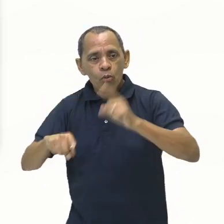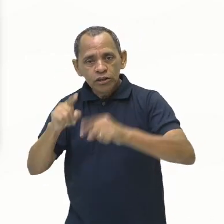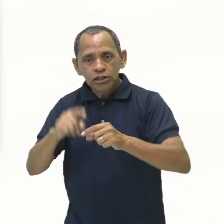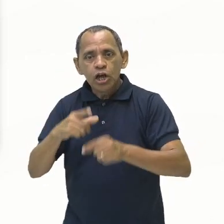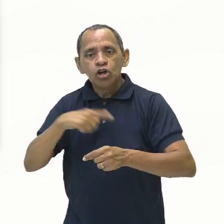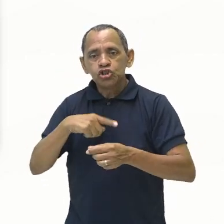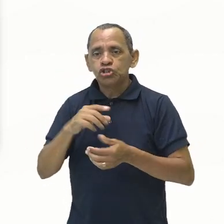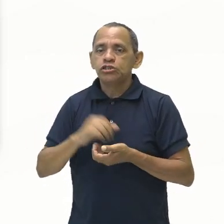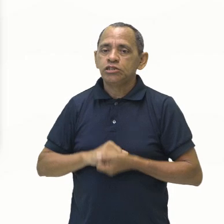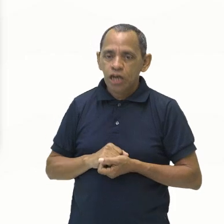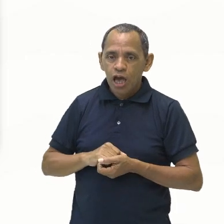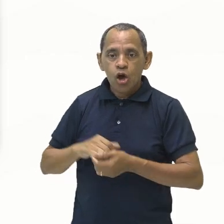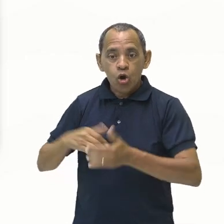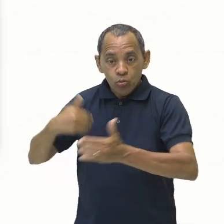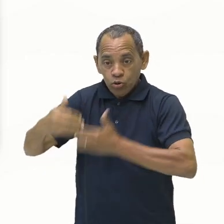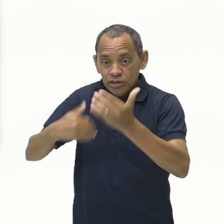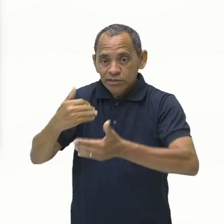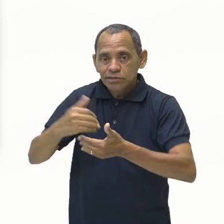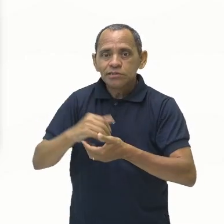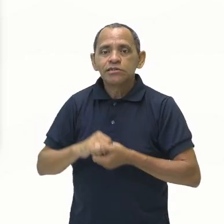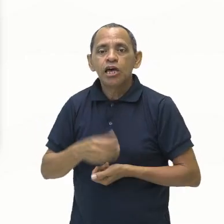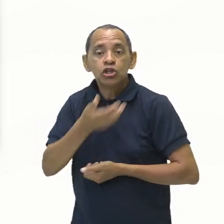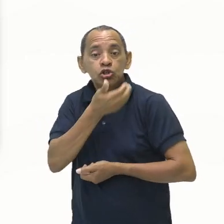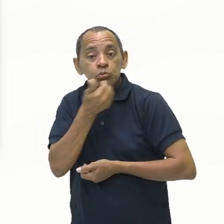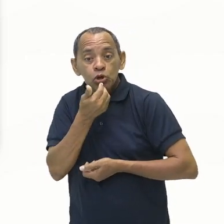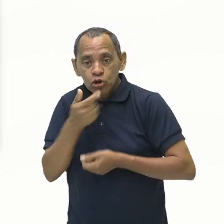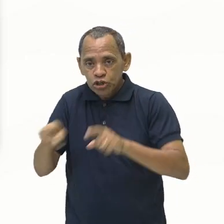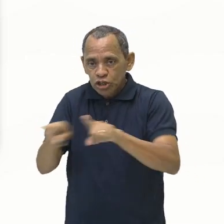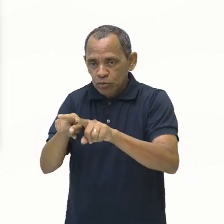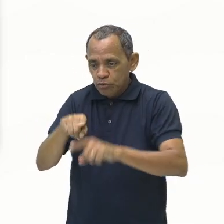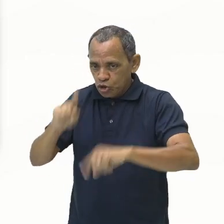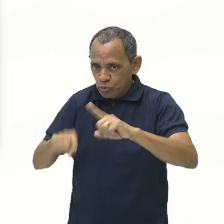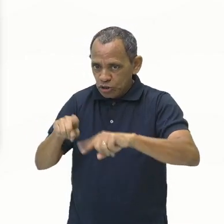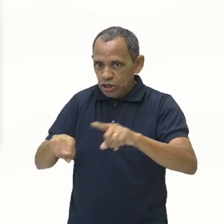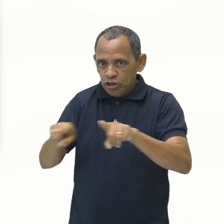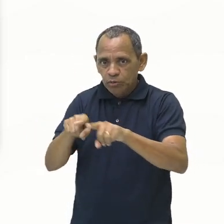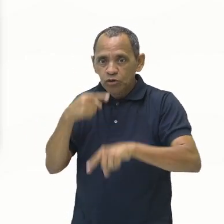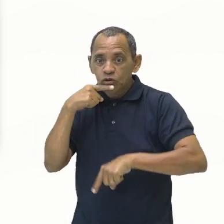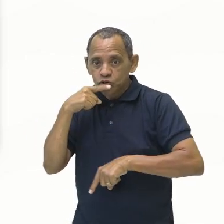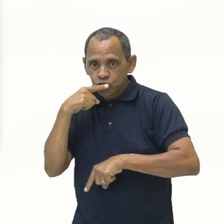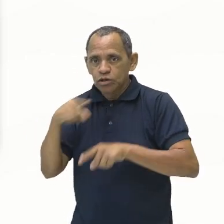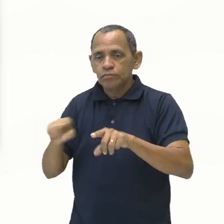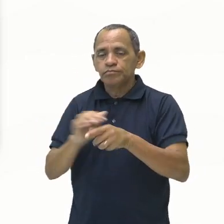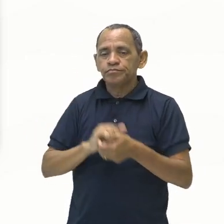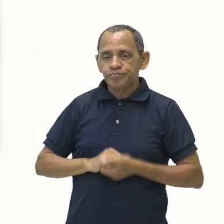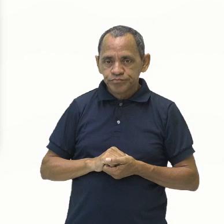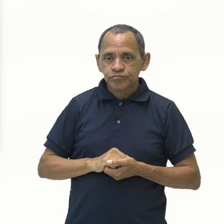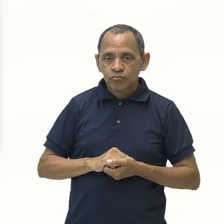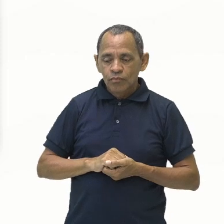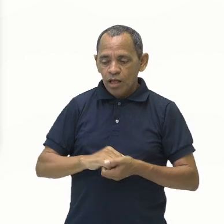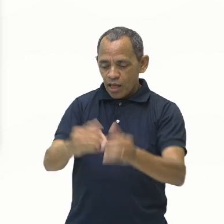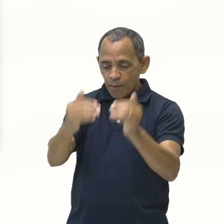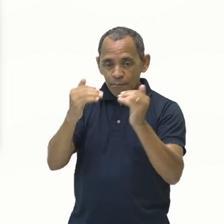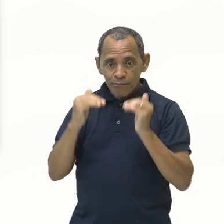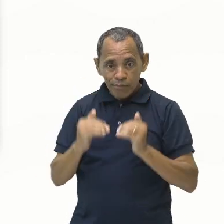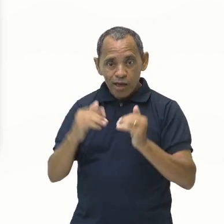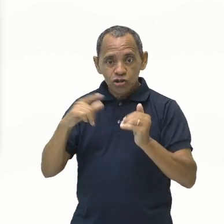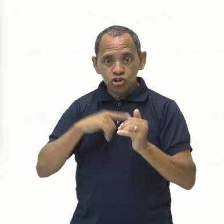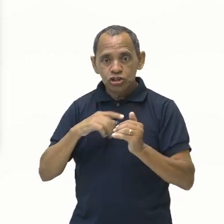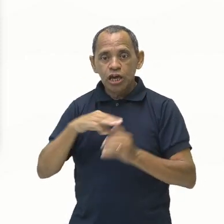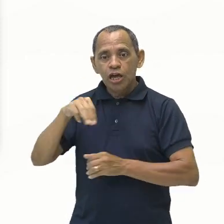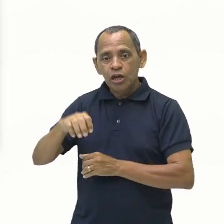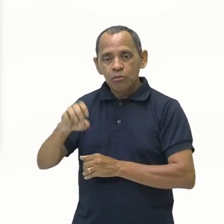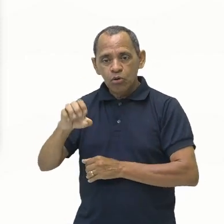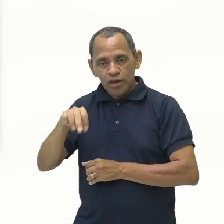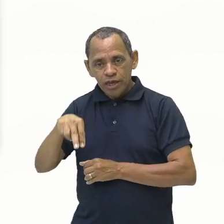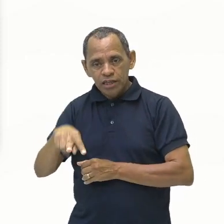processo de purificação deste produto. Logo aqui embaixo nós temos a moenda, que é justamente aqui, ó, bem pertinho da casa